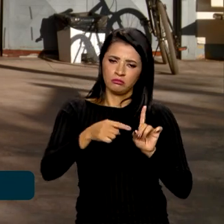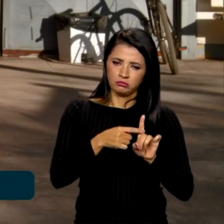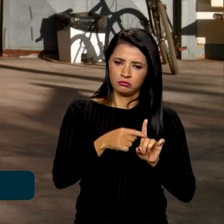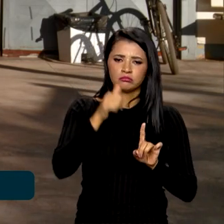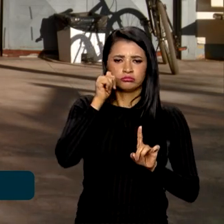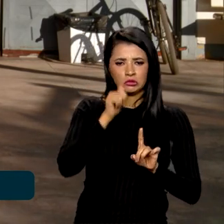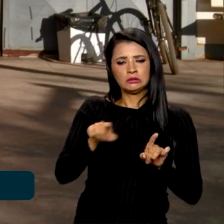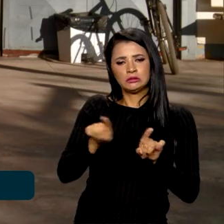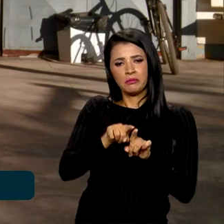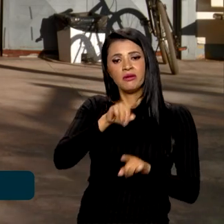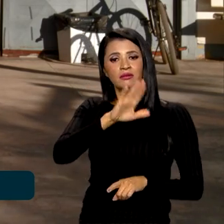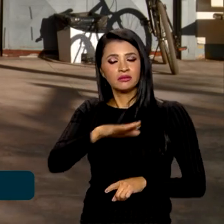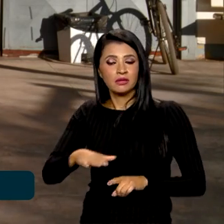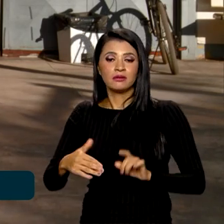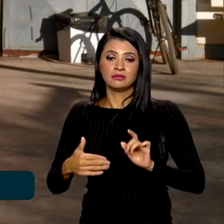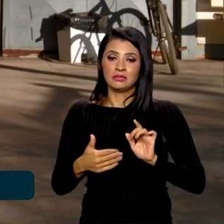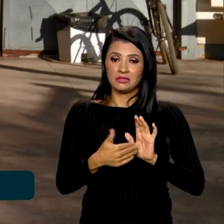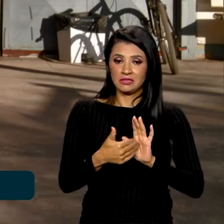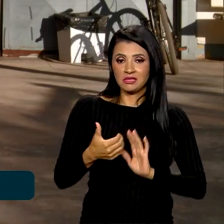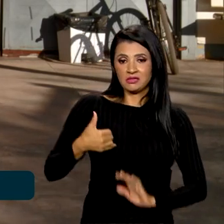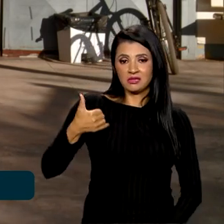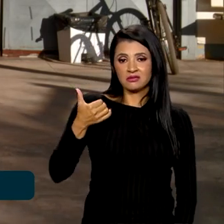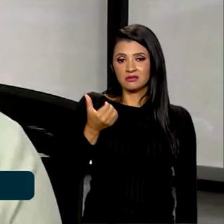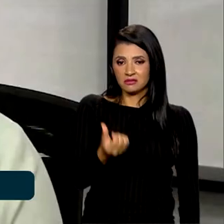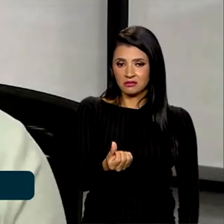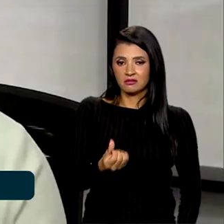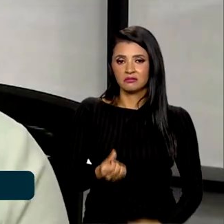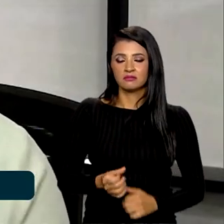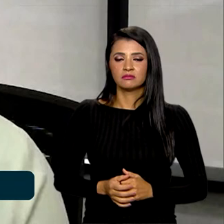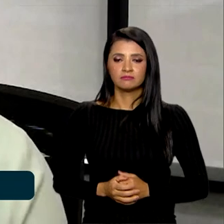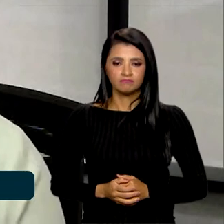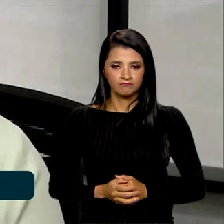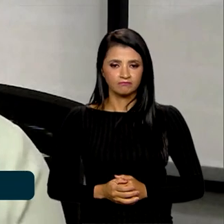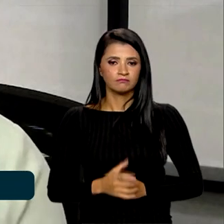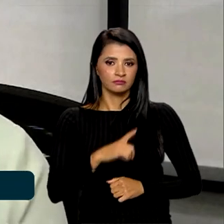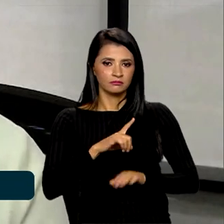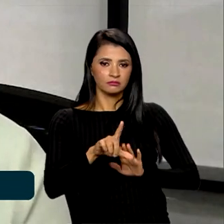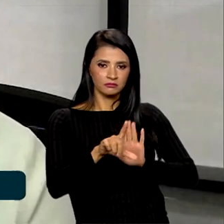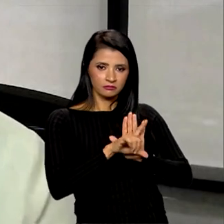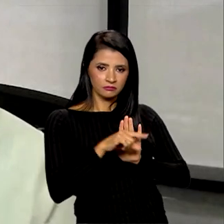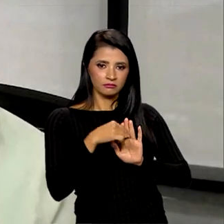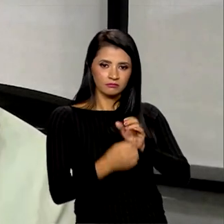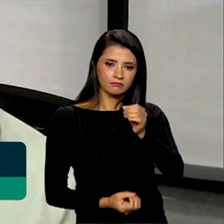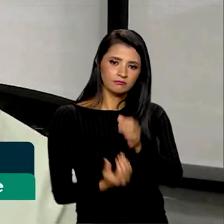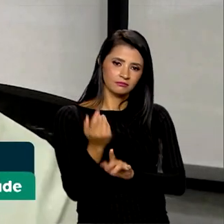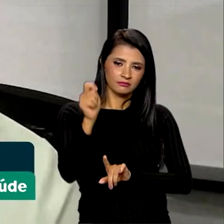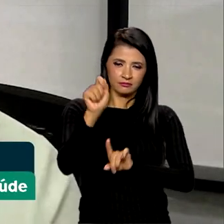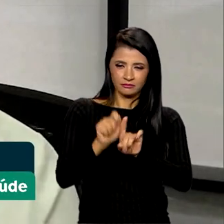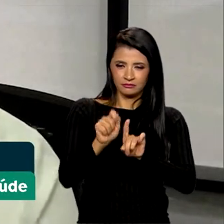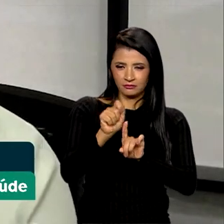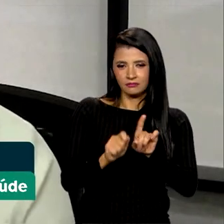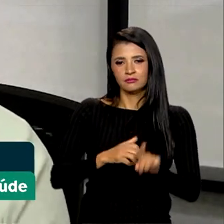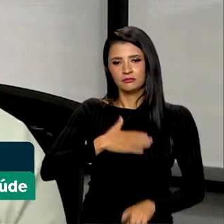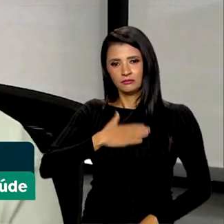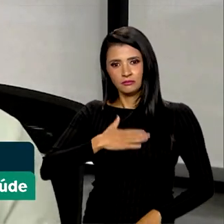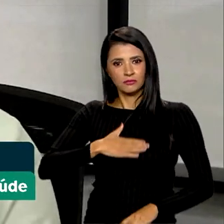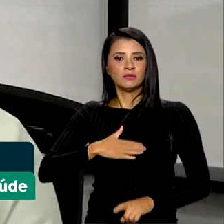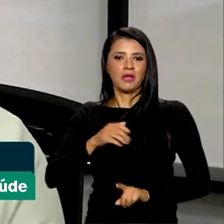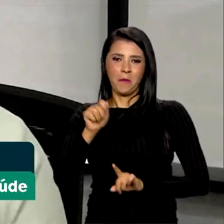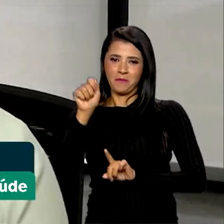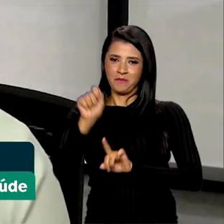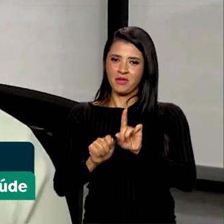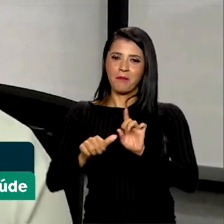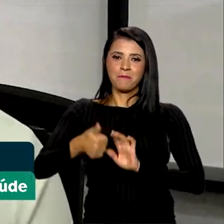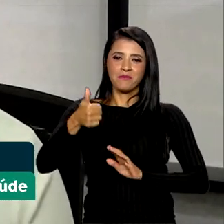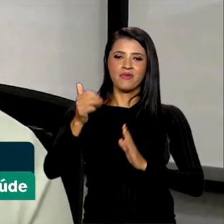e as Crianças de até seis anos de idade ter uma lei que institui esse mês né de agosto no mês da primeira infância